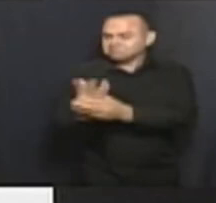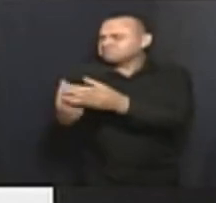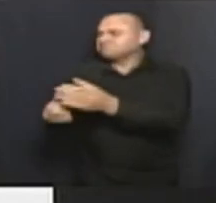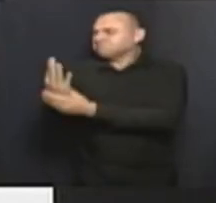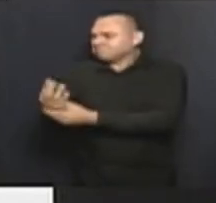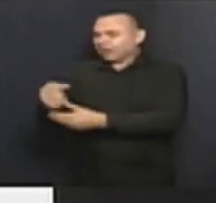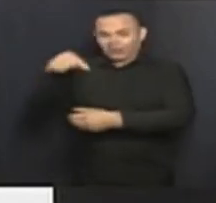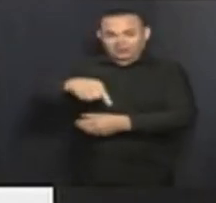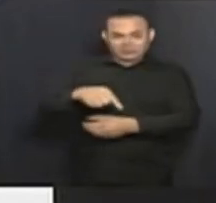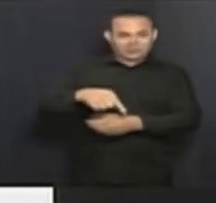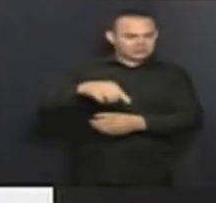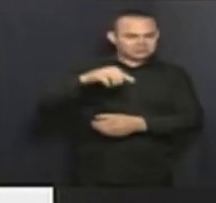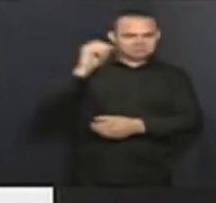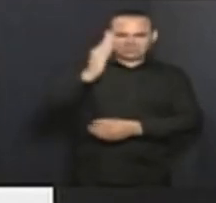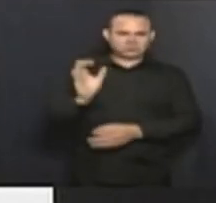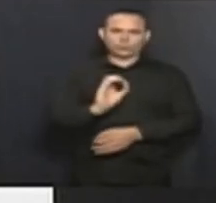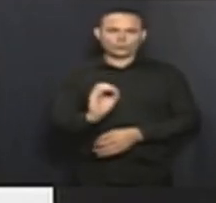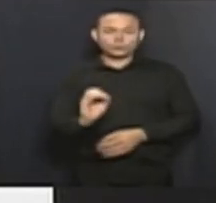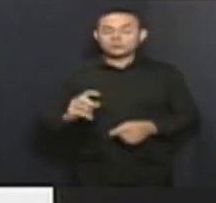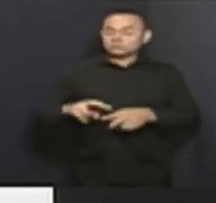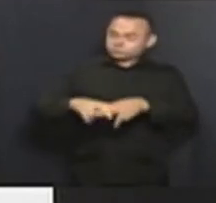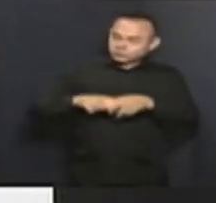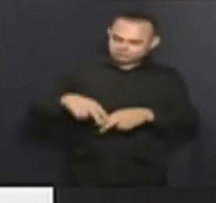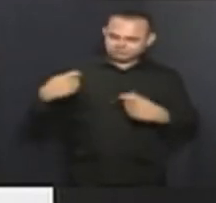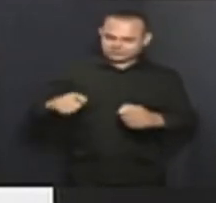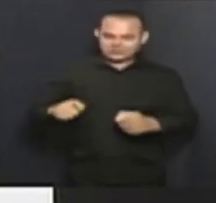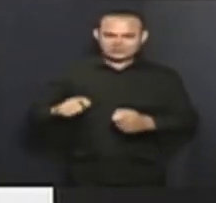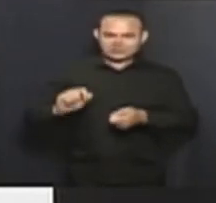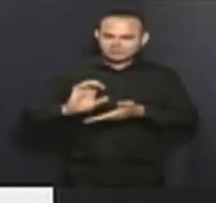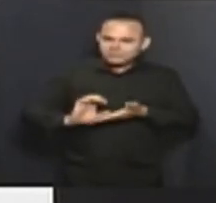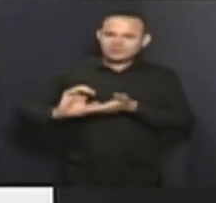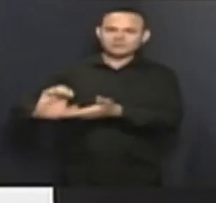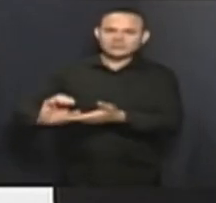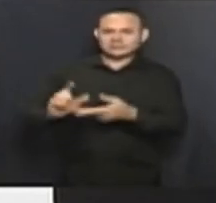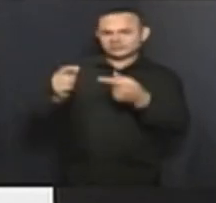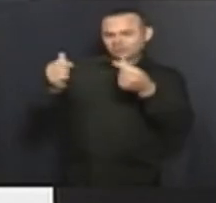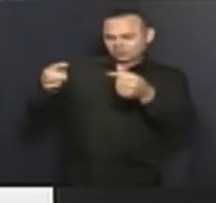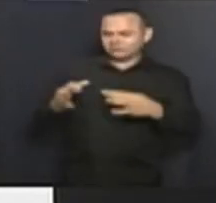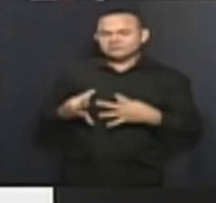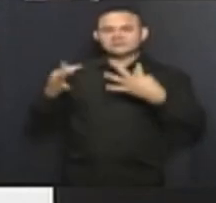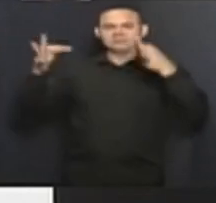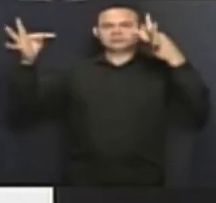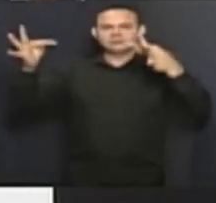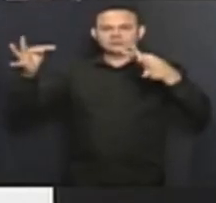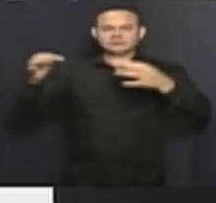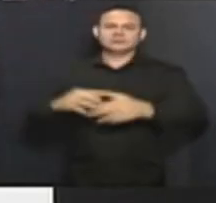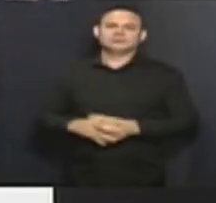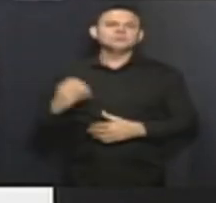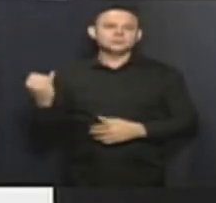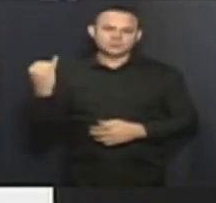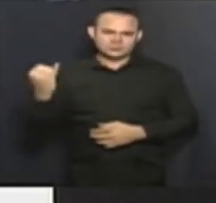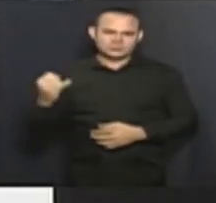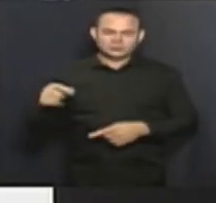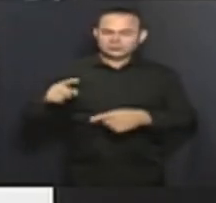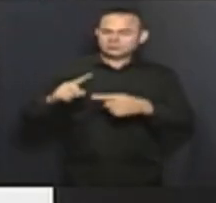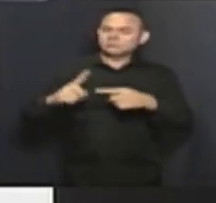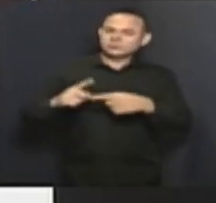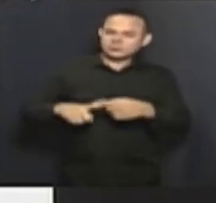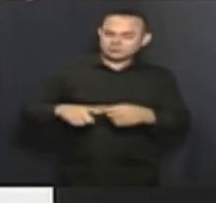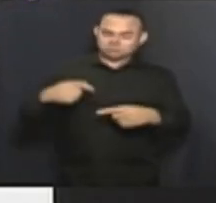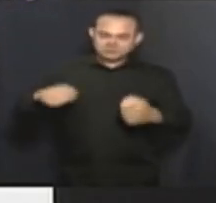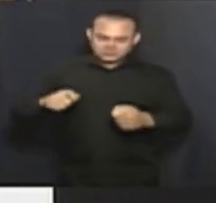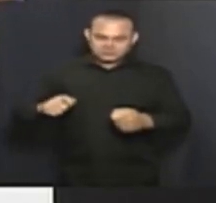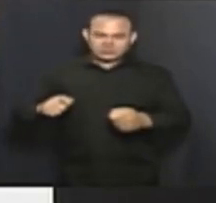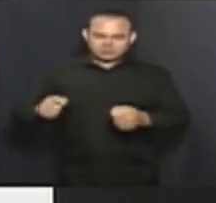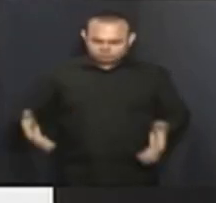investir na saúde no atendimento da saúde com essas plataformas não precisamos colocar mato grosso do sul pra